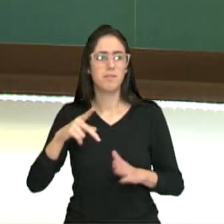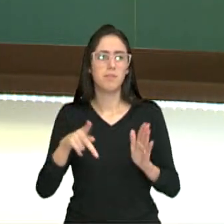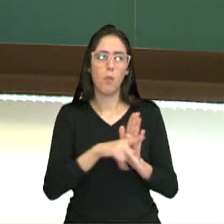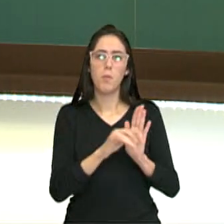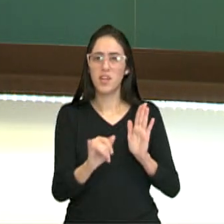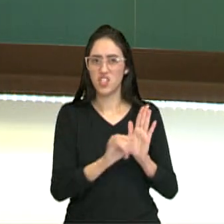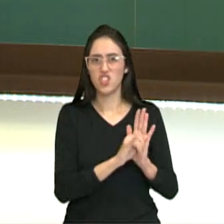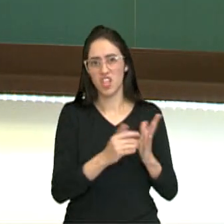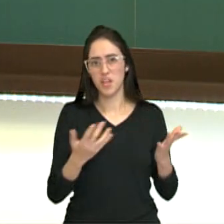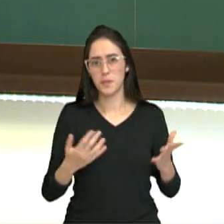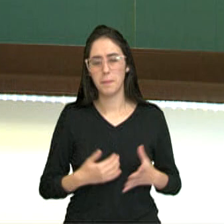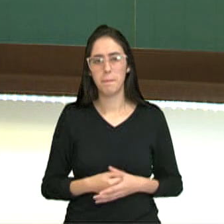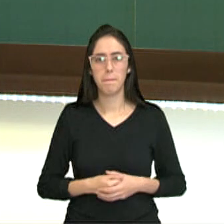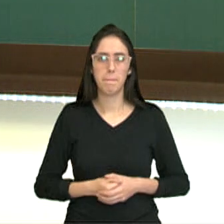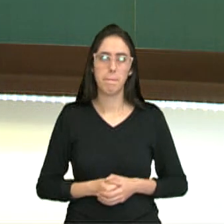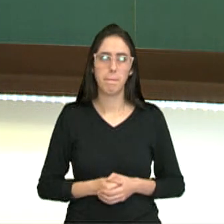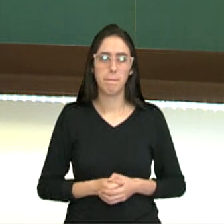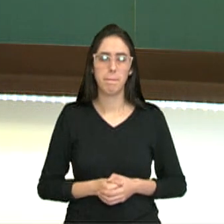exemplo.